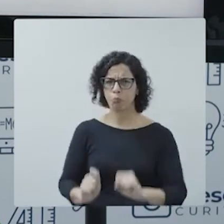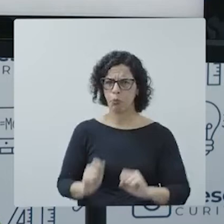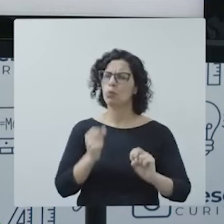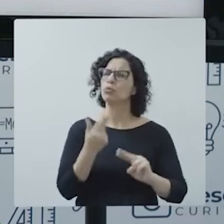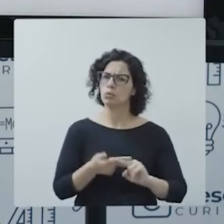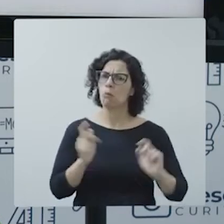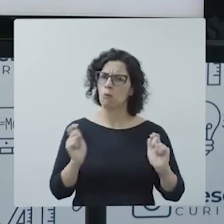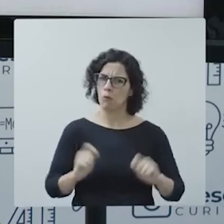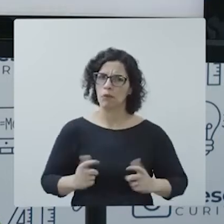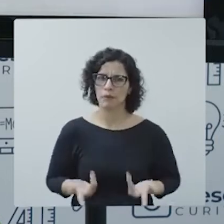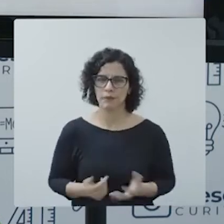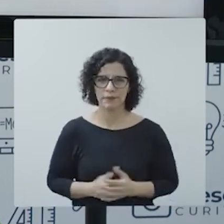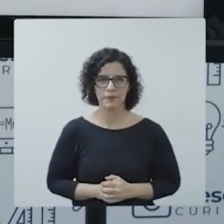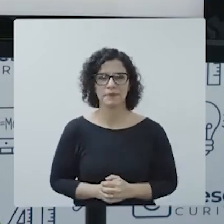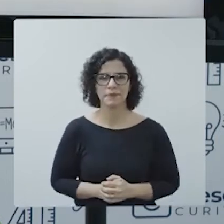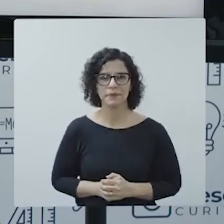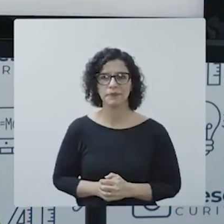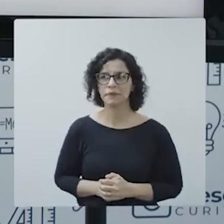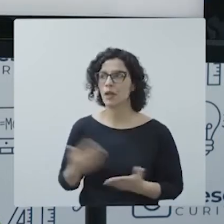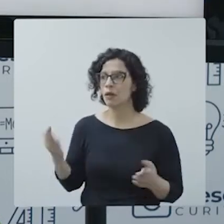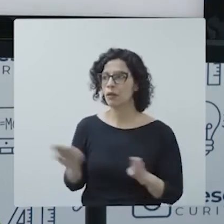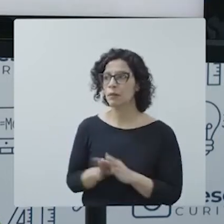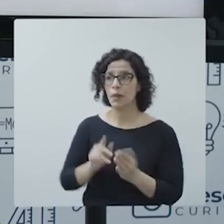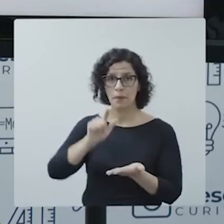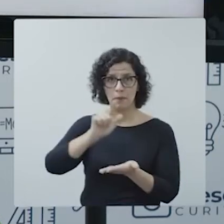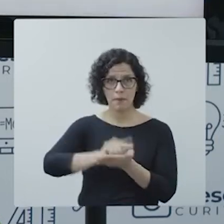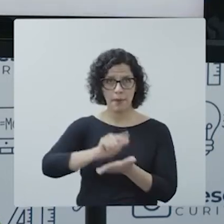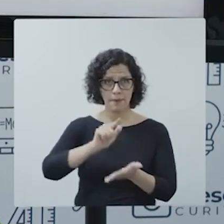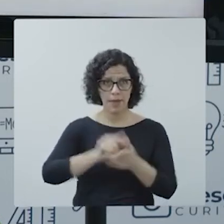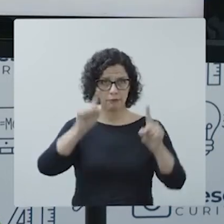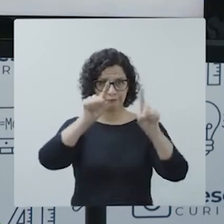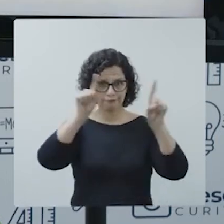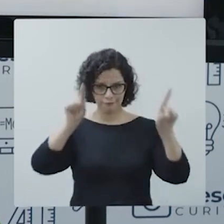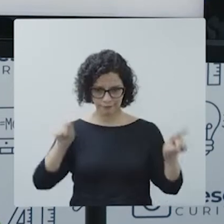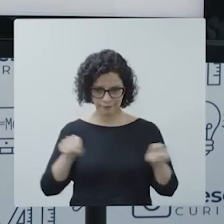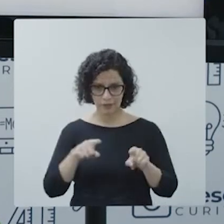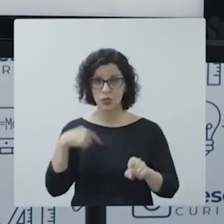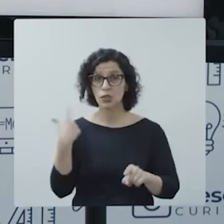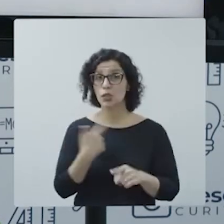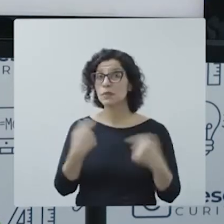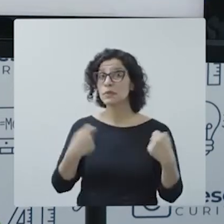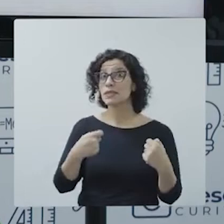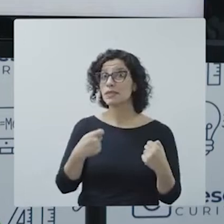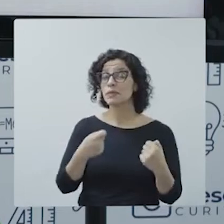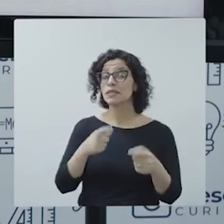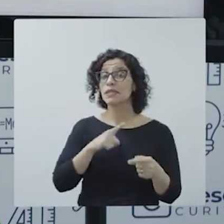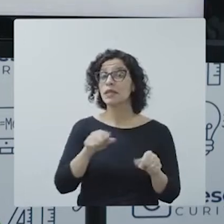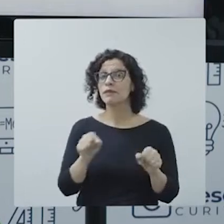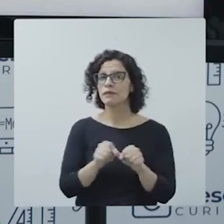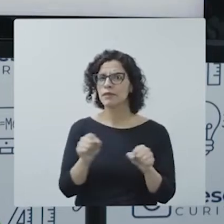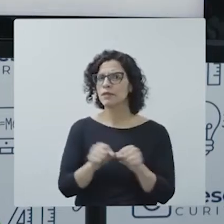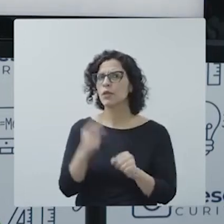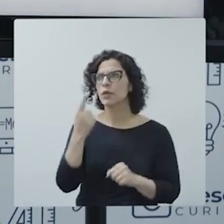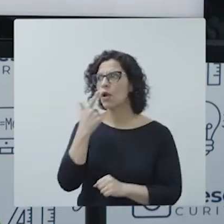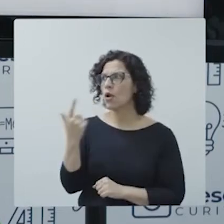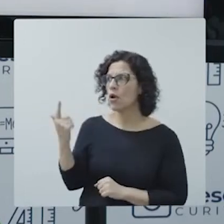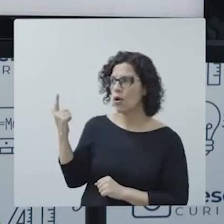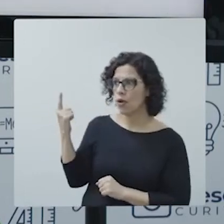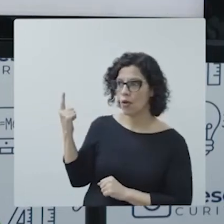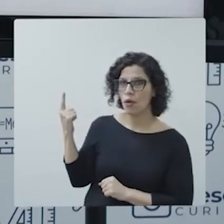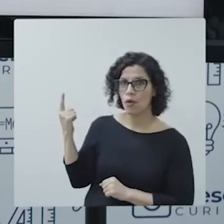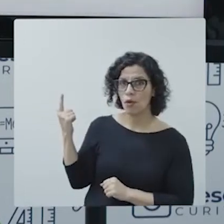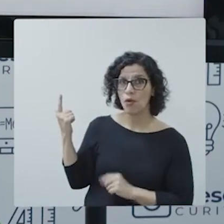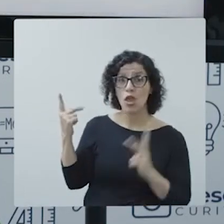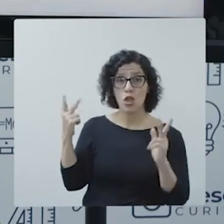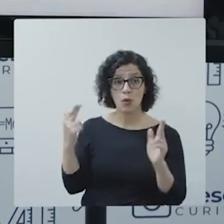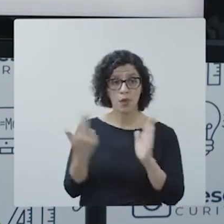ou uma régua, tá? Com a folha, ela é retangular, nós vamos ter que fazer, seguindo aqui, ó,